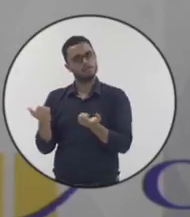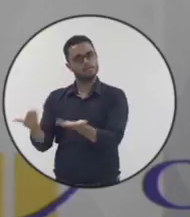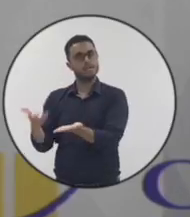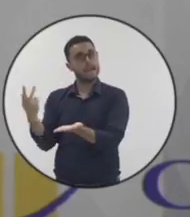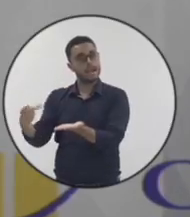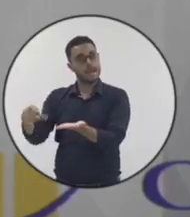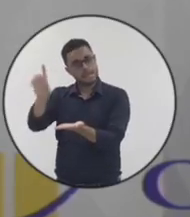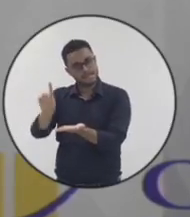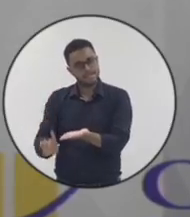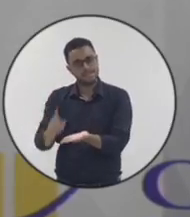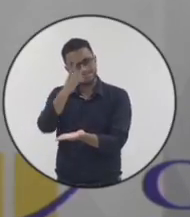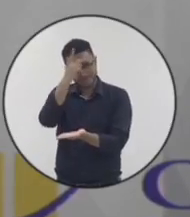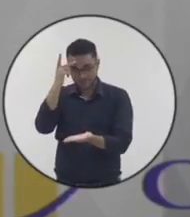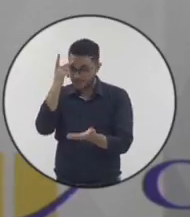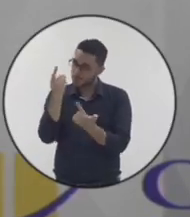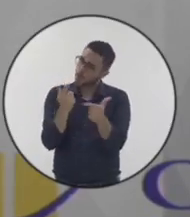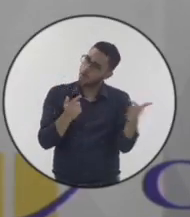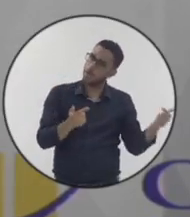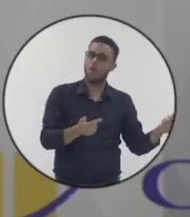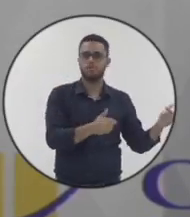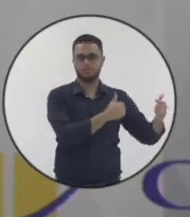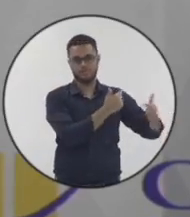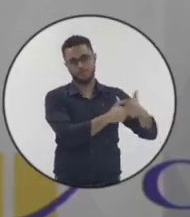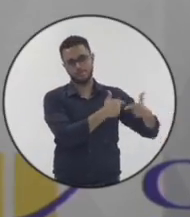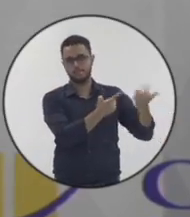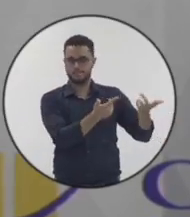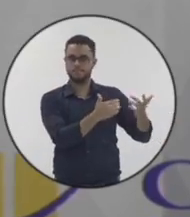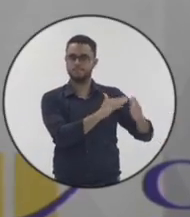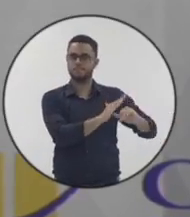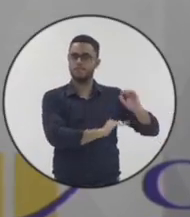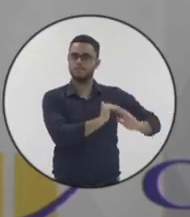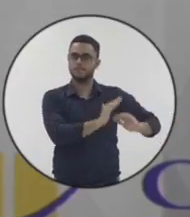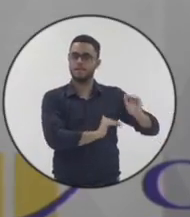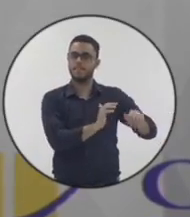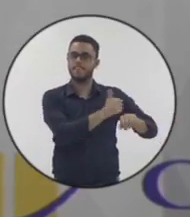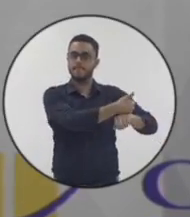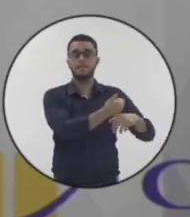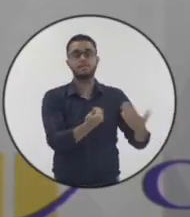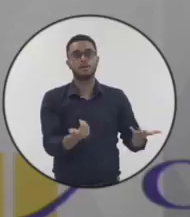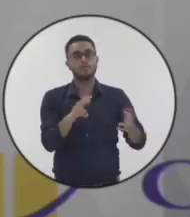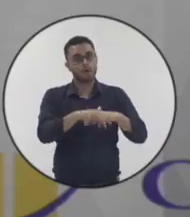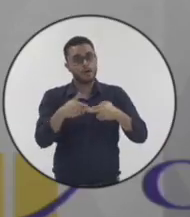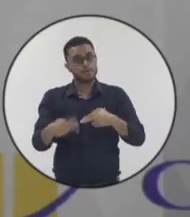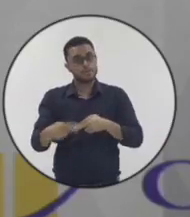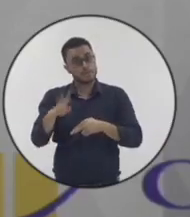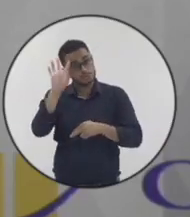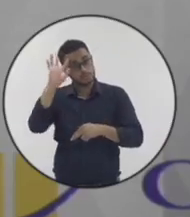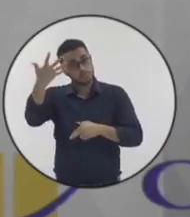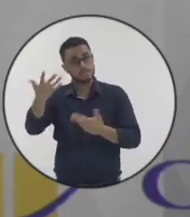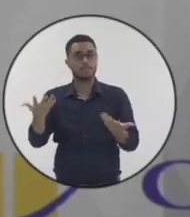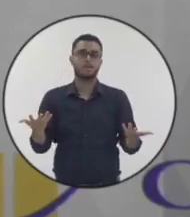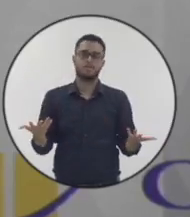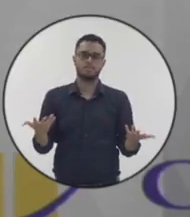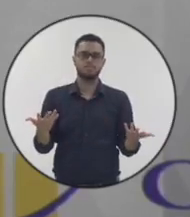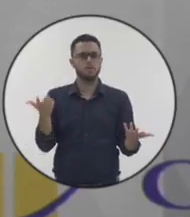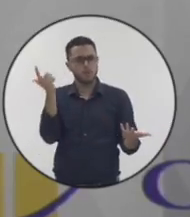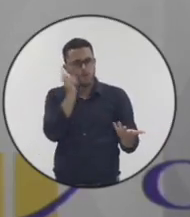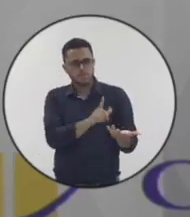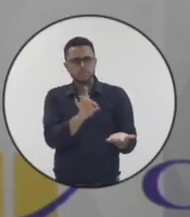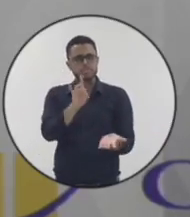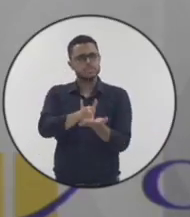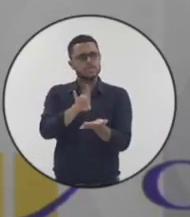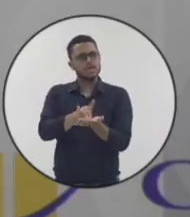pessoas por parte de outros profissionais. Que a resolução do Conselho Federal de Psicologia sirva como